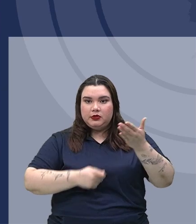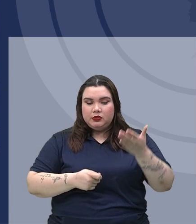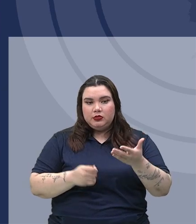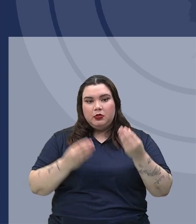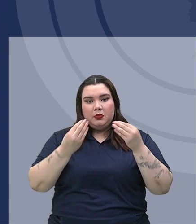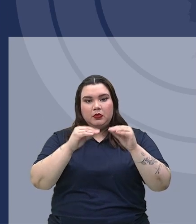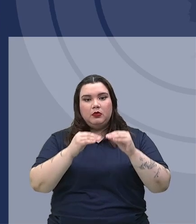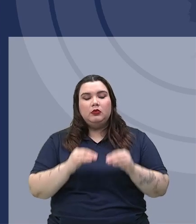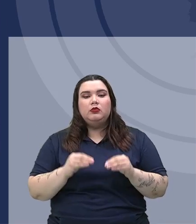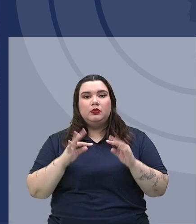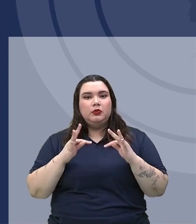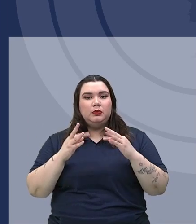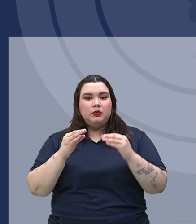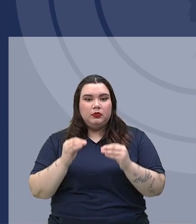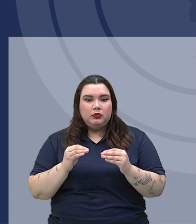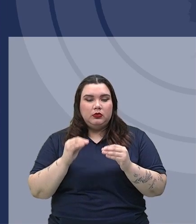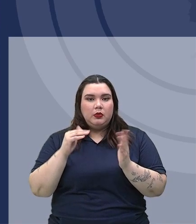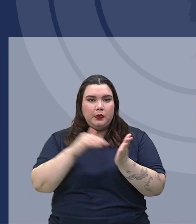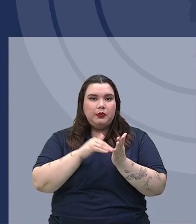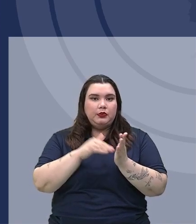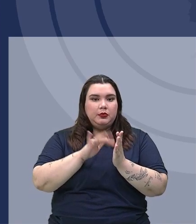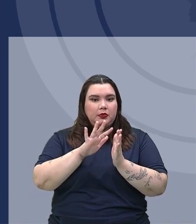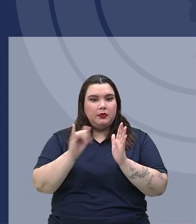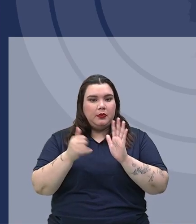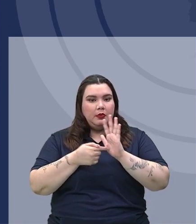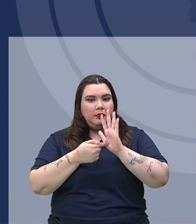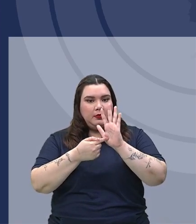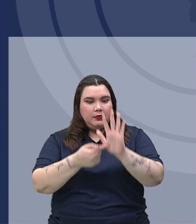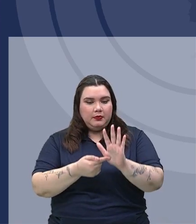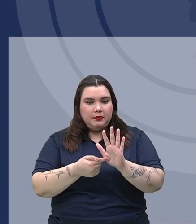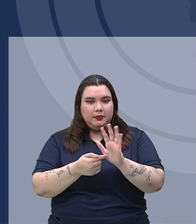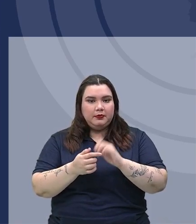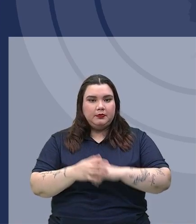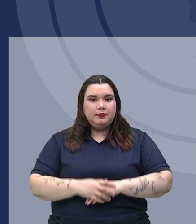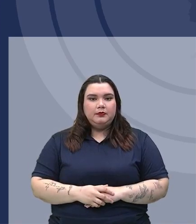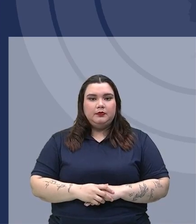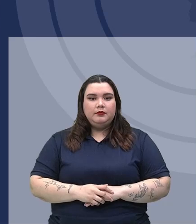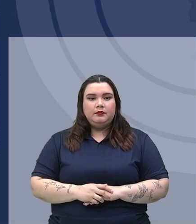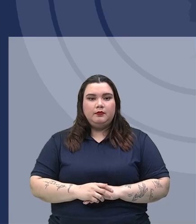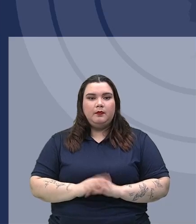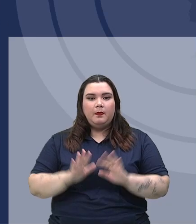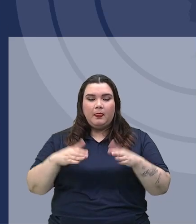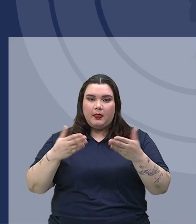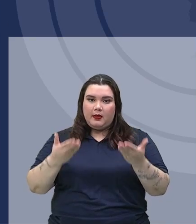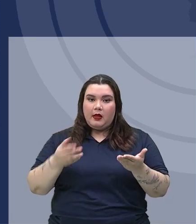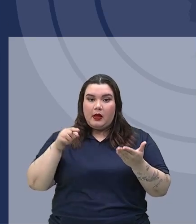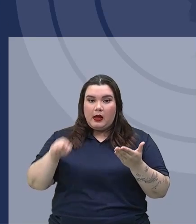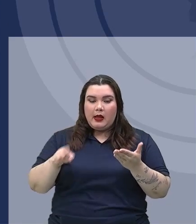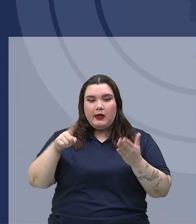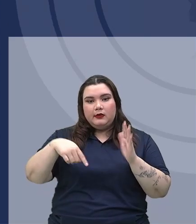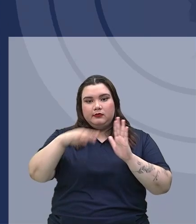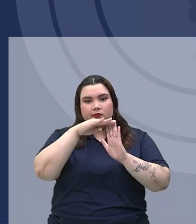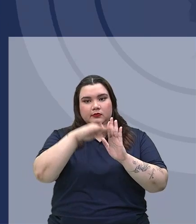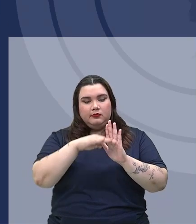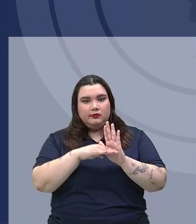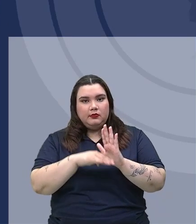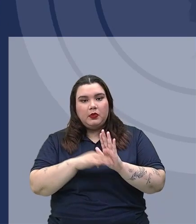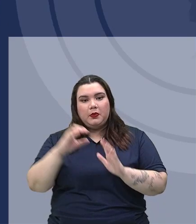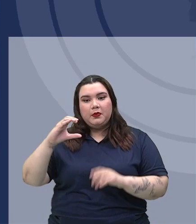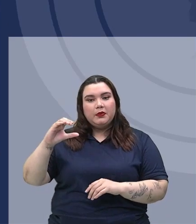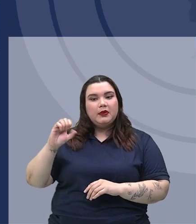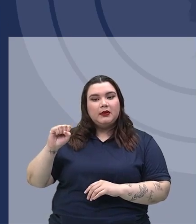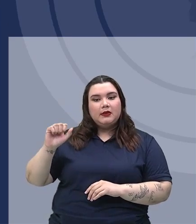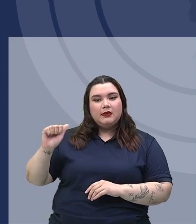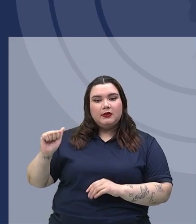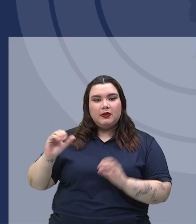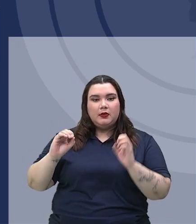colocada lá e nós vamos ver no final, tá bom? Desse momento. E aí, é isso que compõe, gente, o nosso CSA, tá